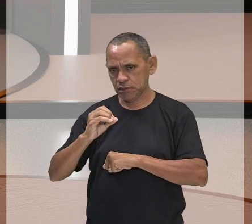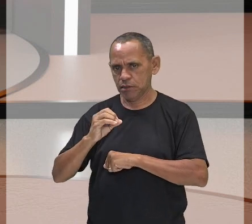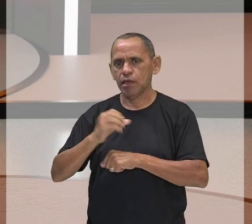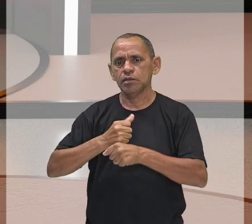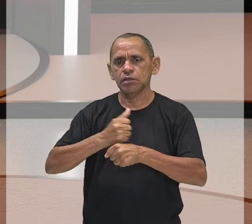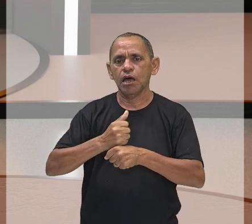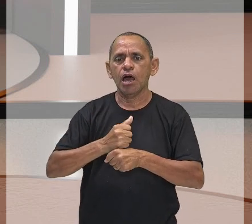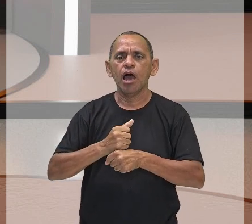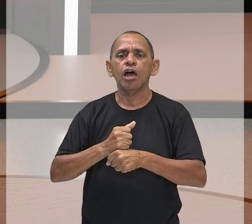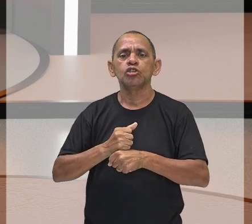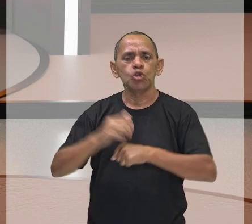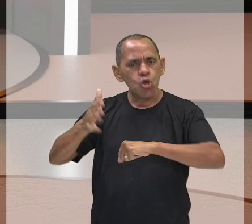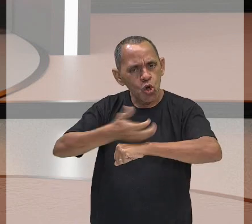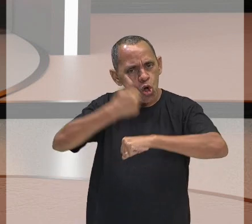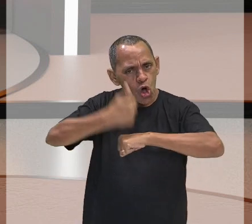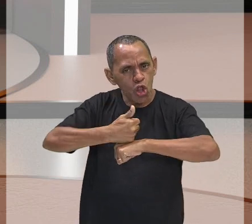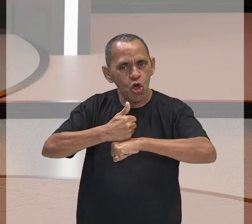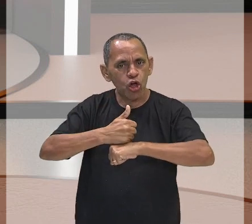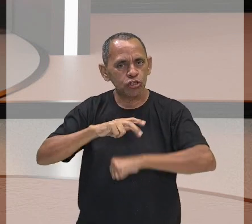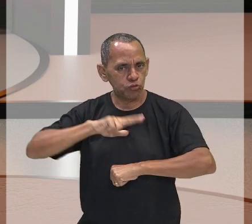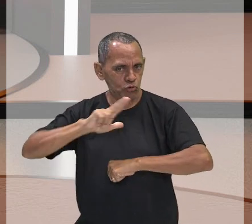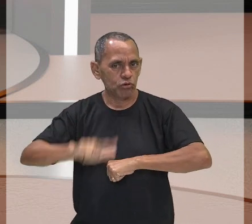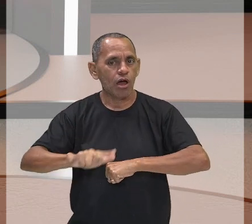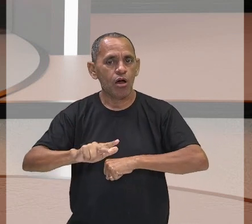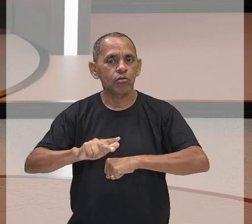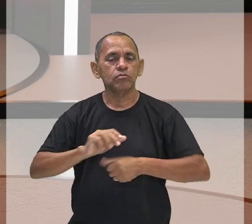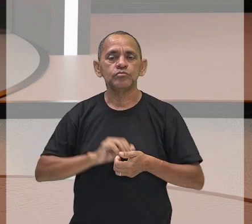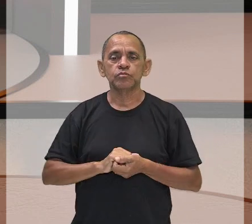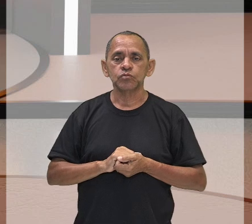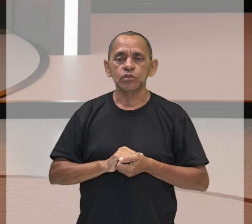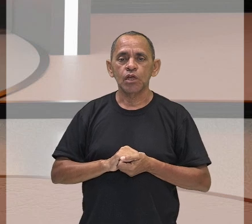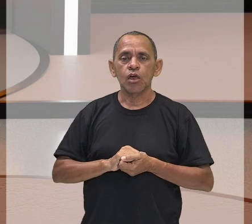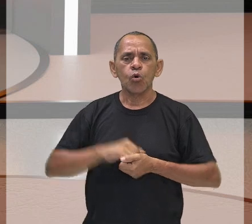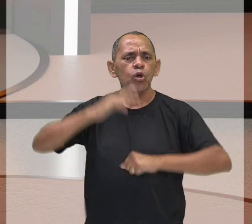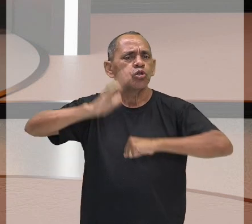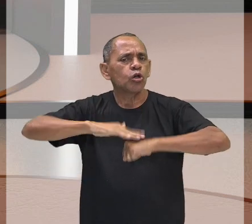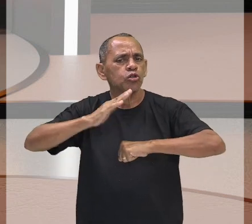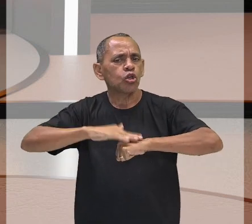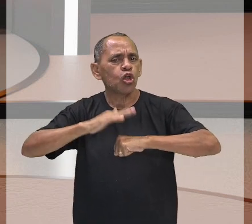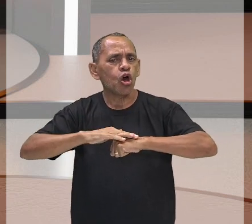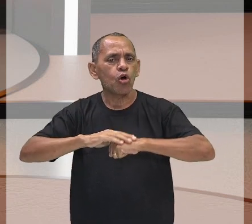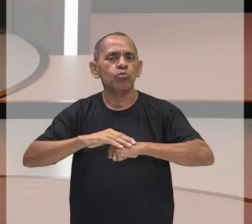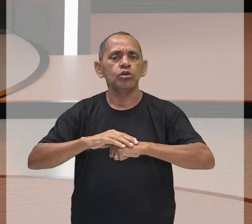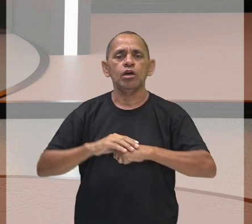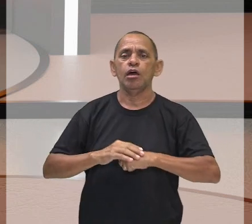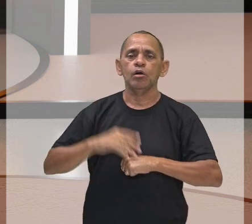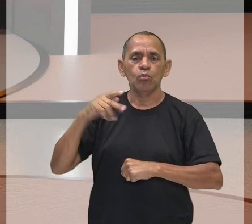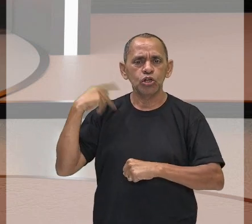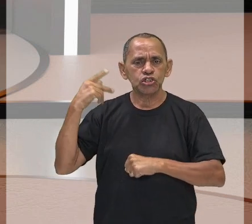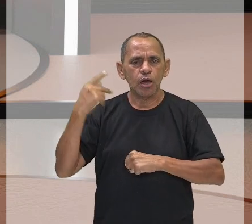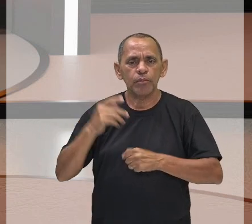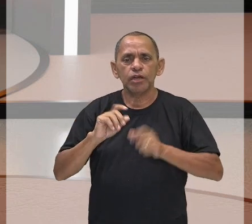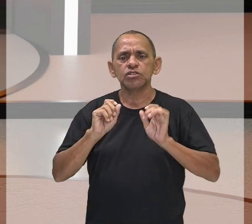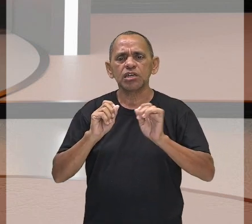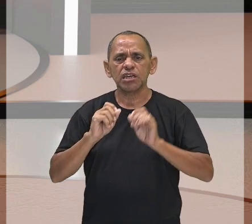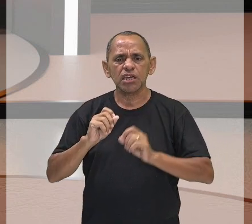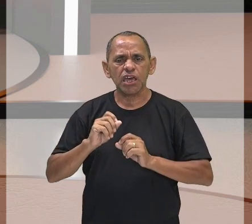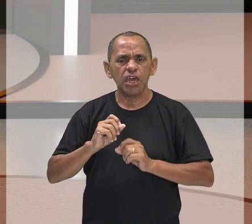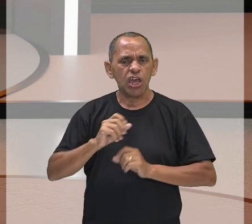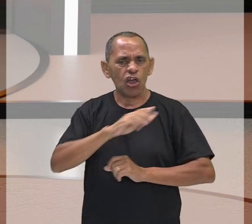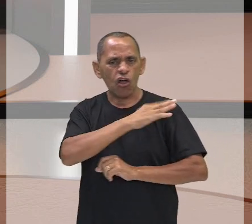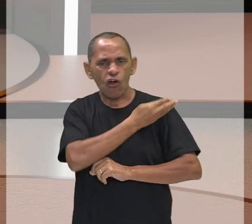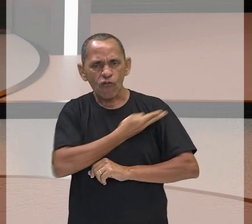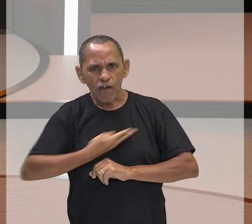de Portugal, e quando conseguimos emancipar politicamente, quem vai nos governar é um